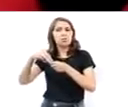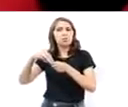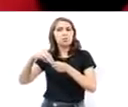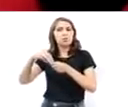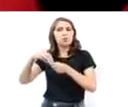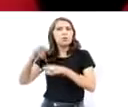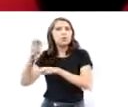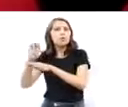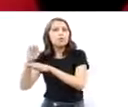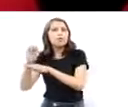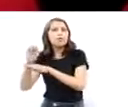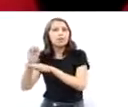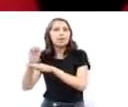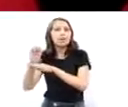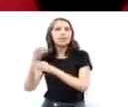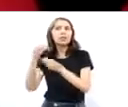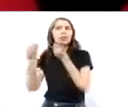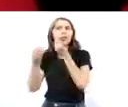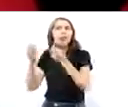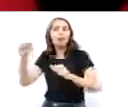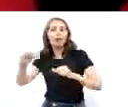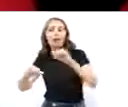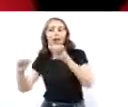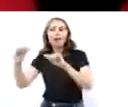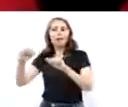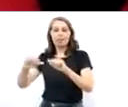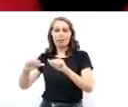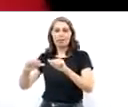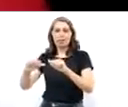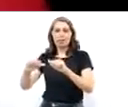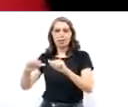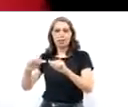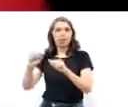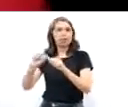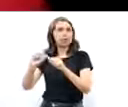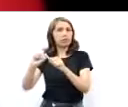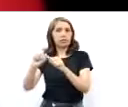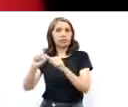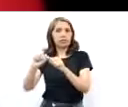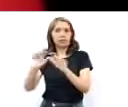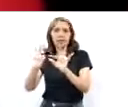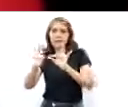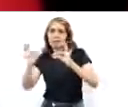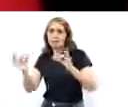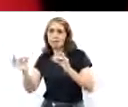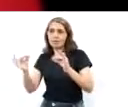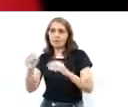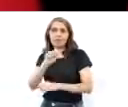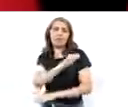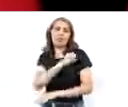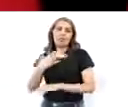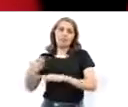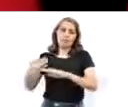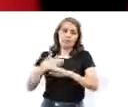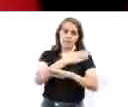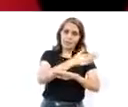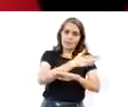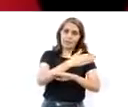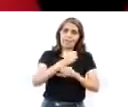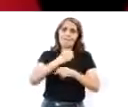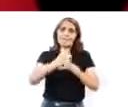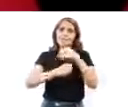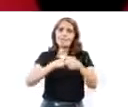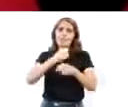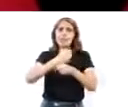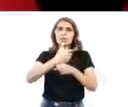em massa, automática. Em 2020, pouquíssimos casos foram de